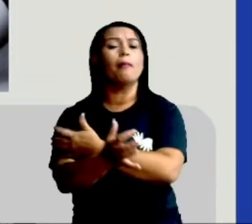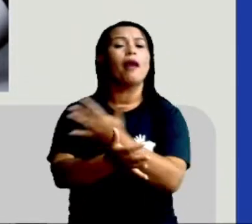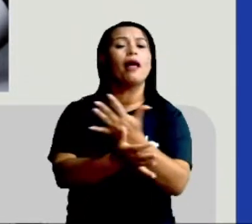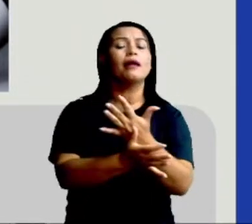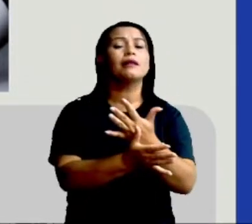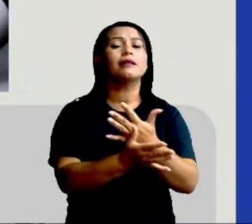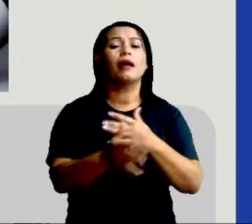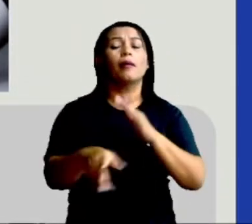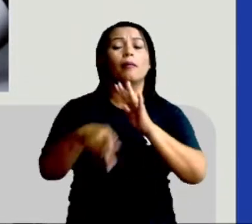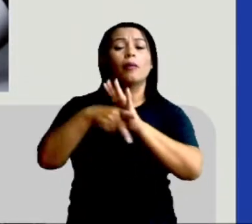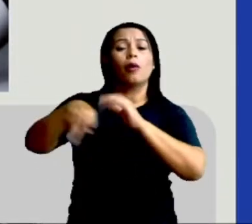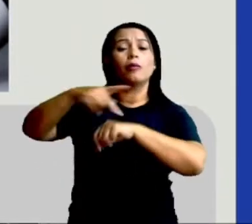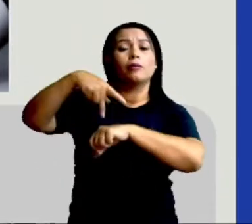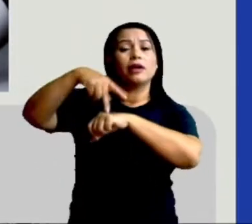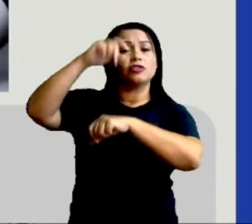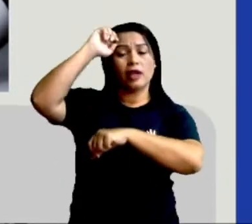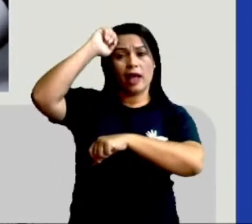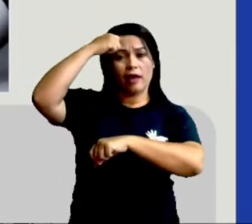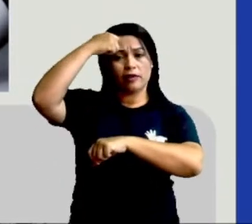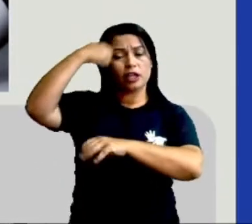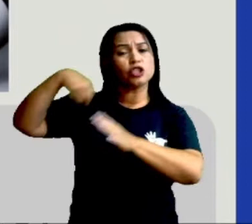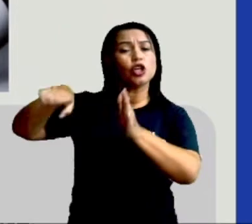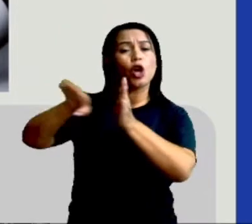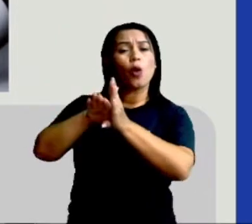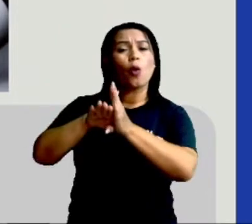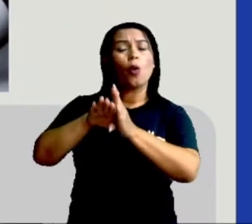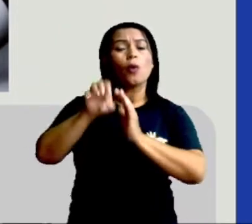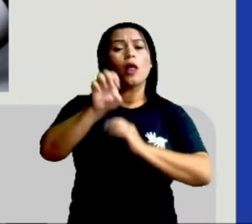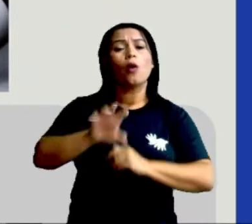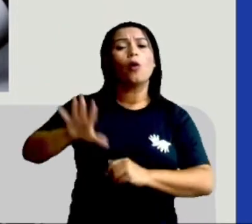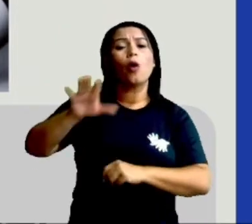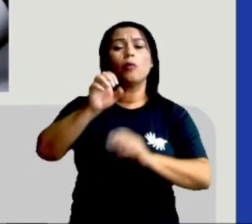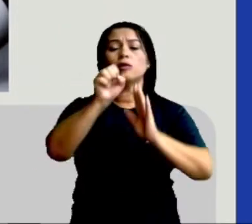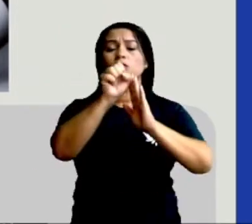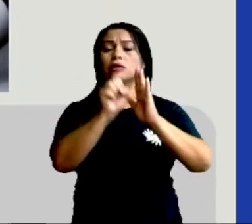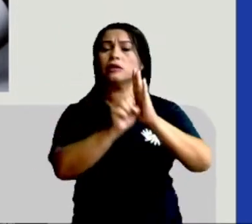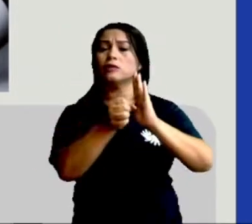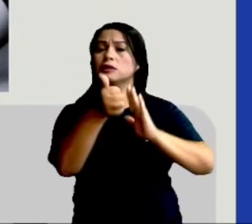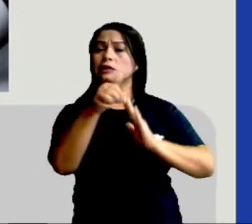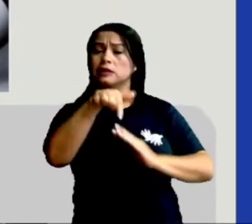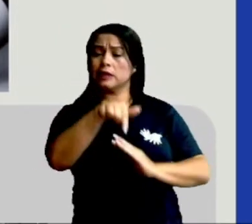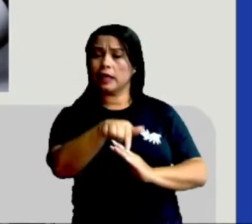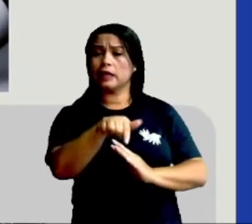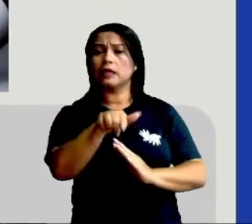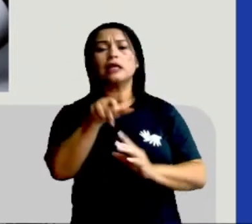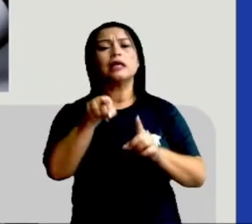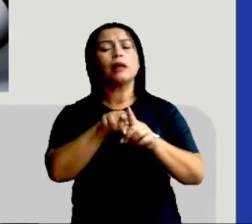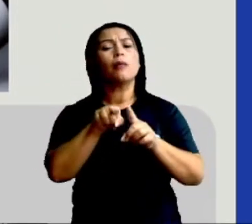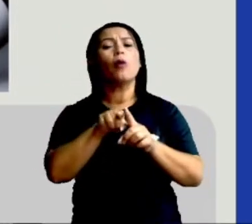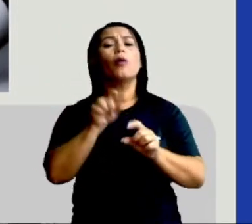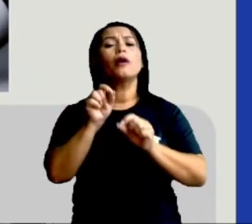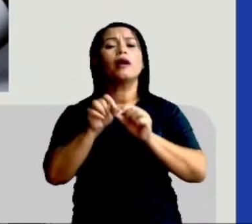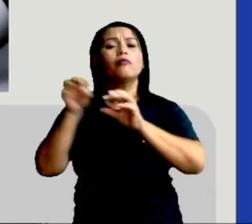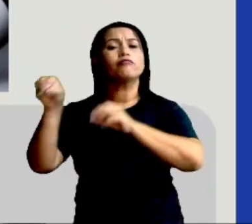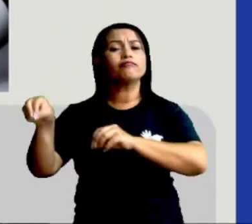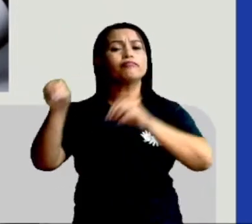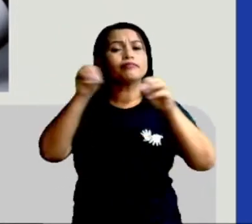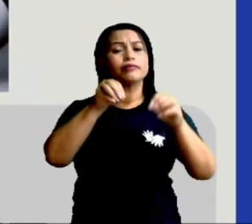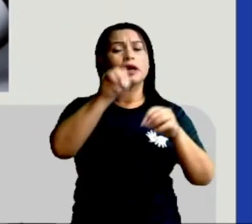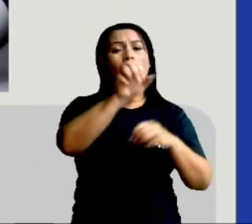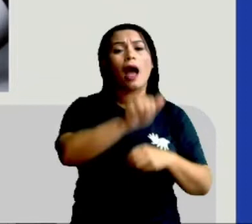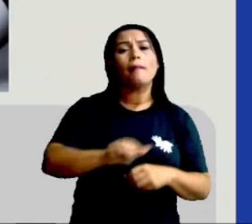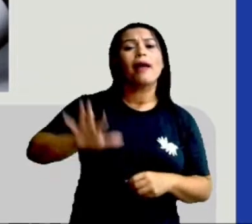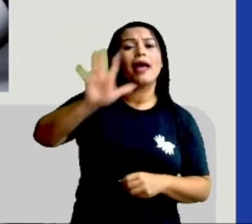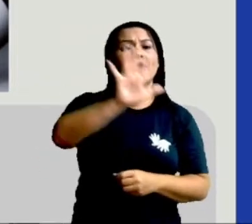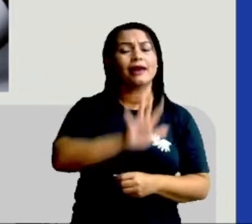café chegou na Europa no século XVII e de lá passou para a América. O café foi trazido para